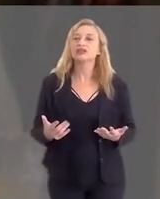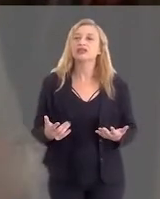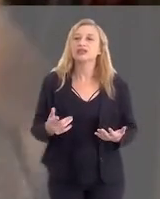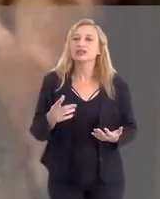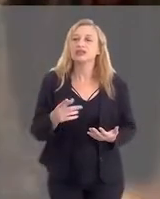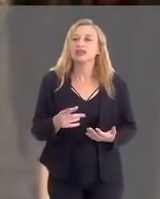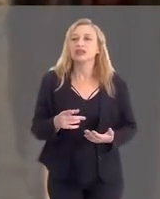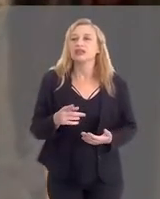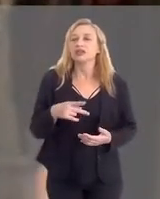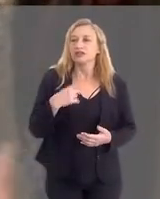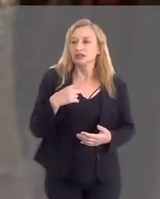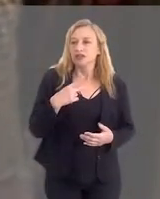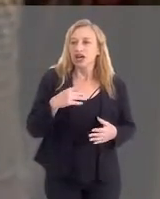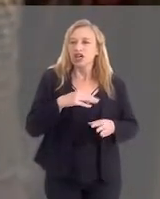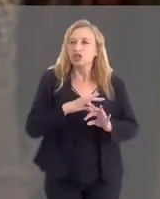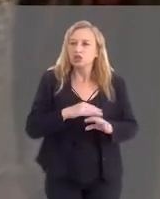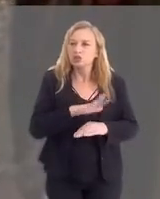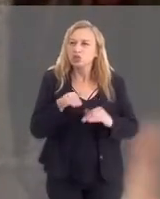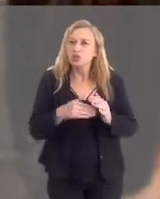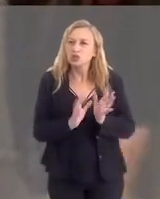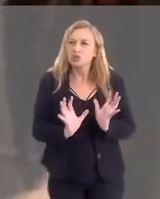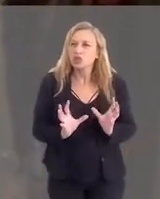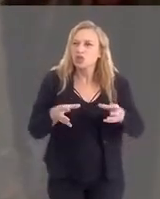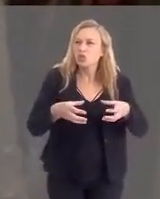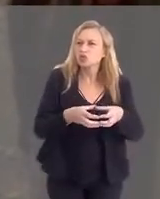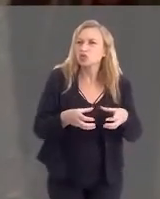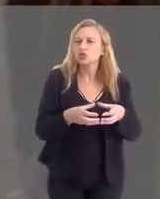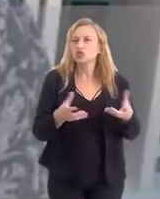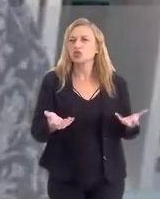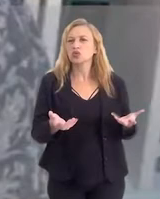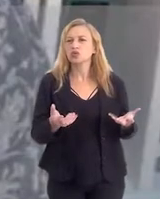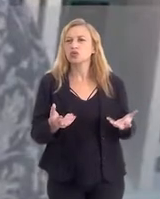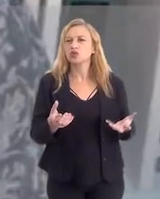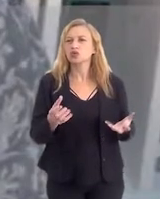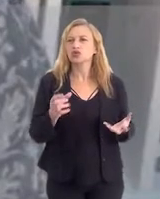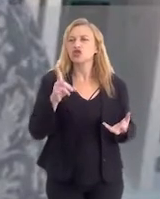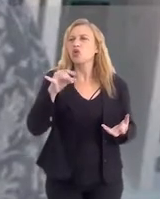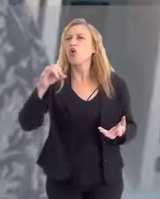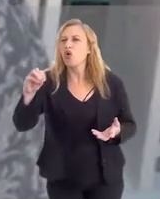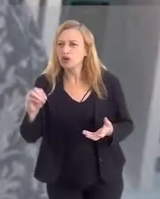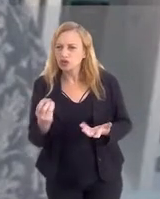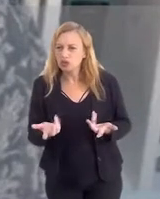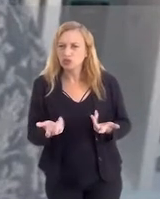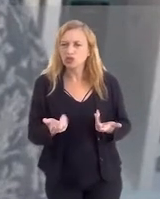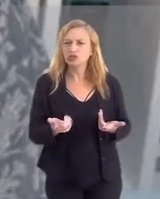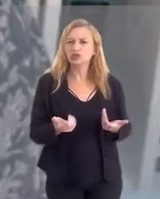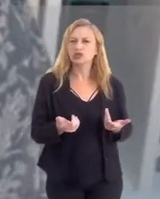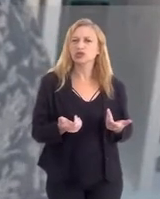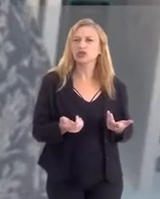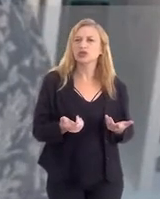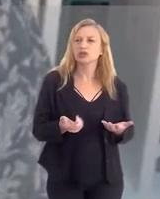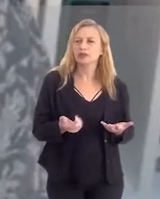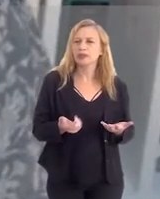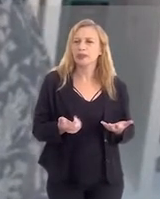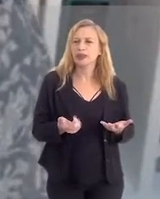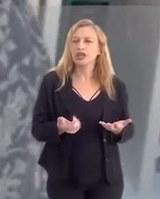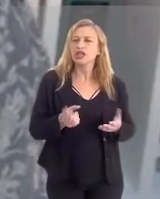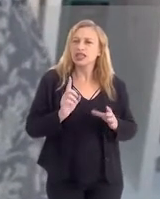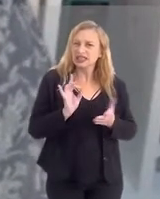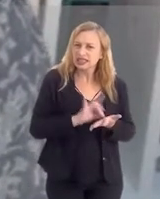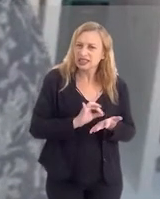da música, também contesta o que que é sonoridade. É todo um conjunto de códigos que traz